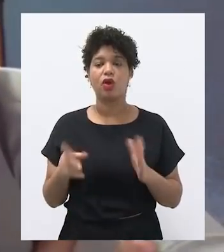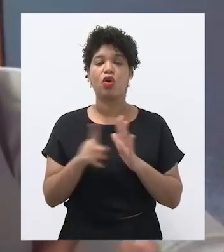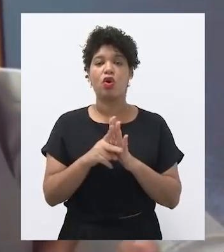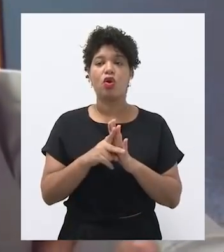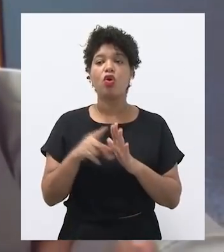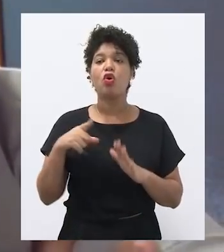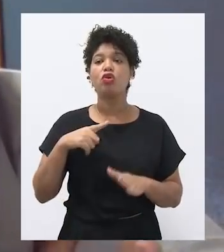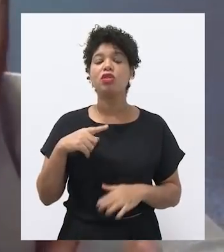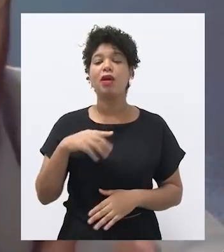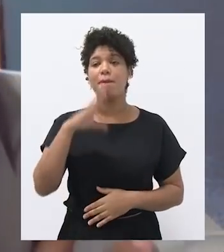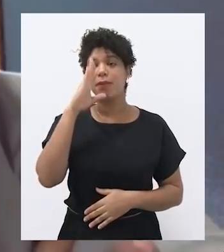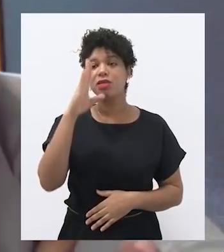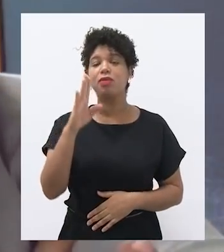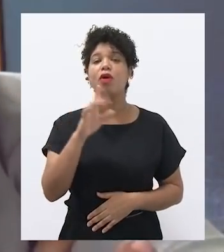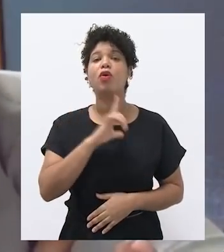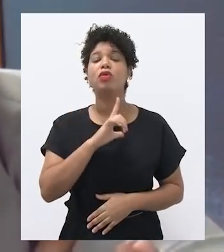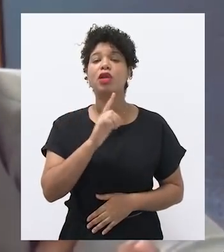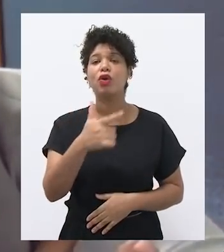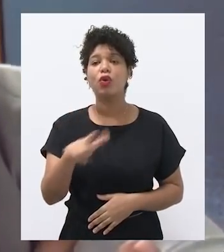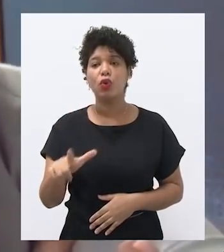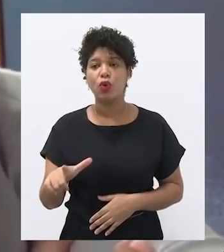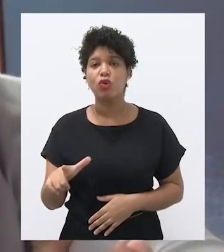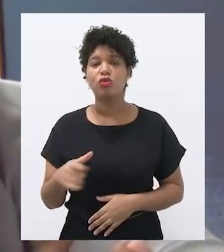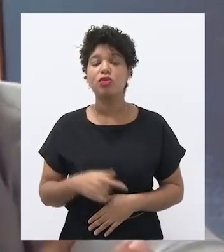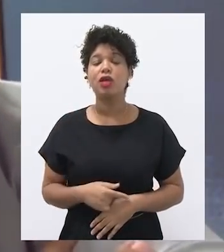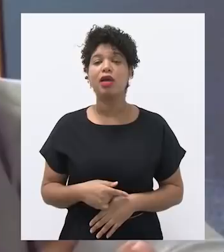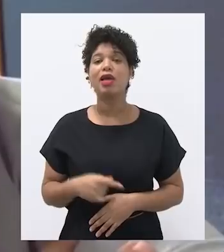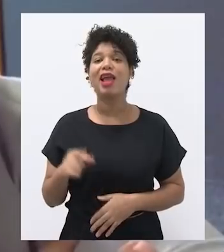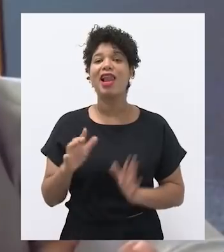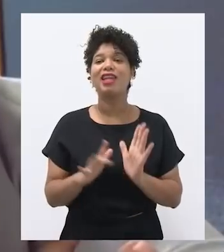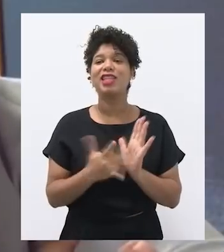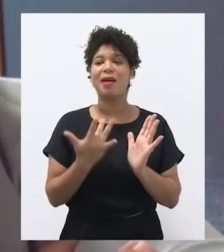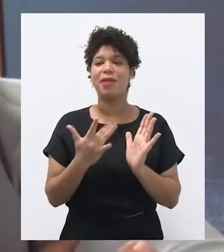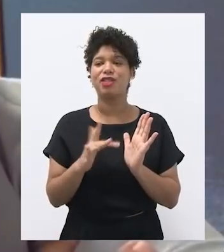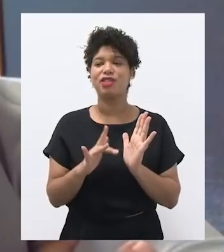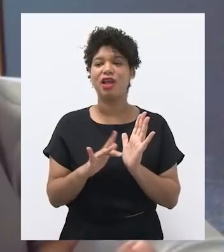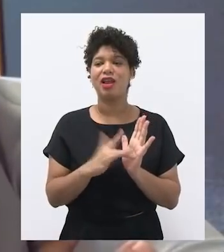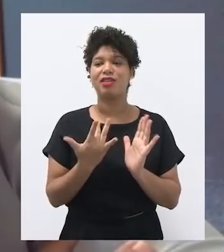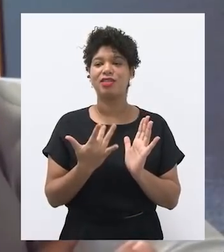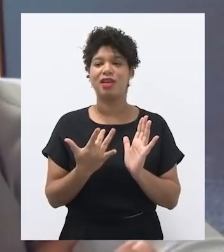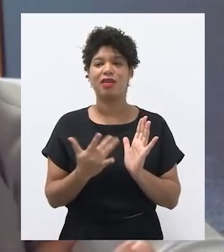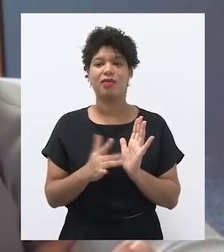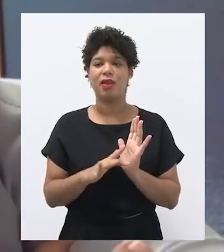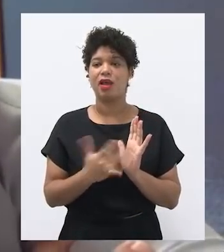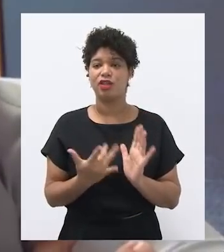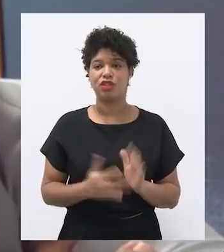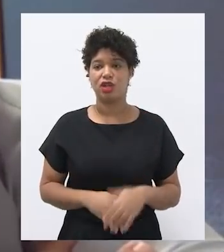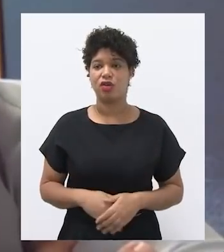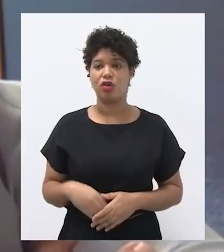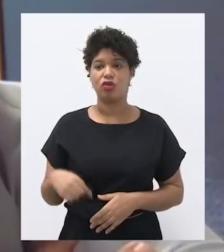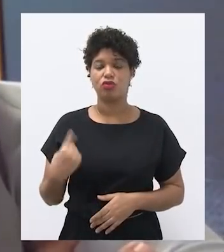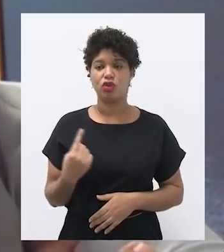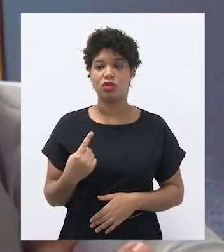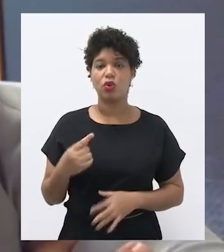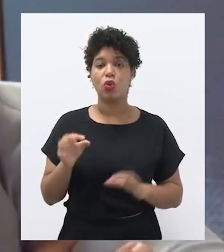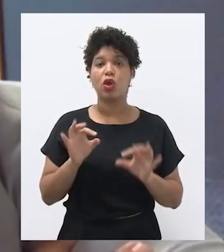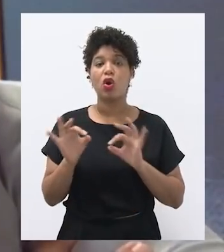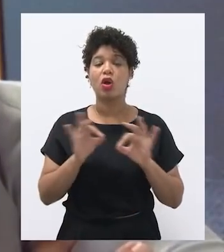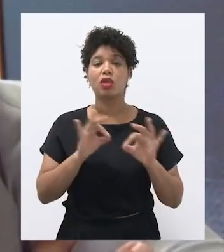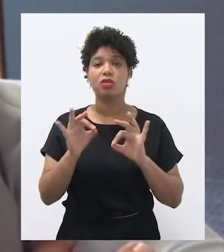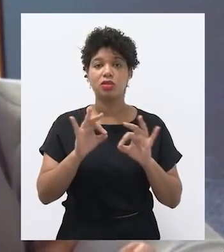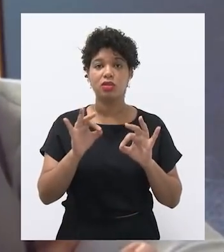Esses eram os primeiros indícios de que nós já estávamos reprogramando essa